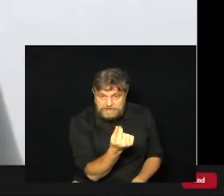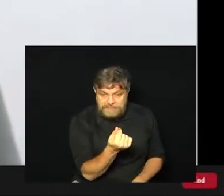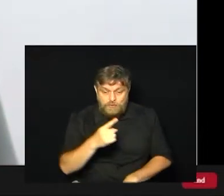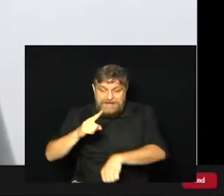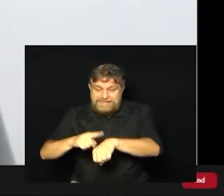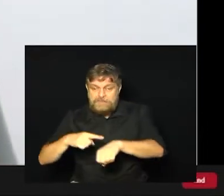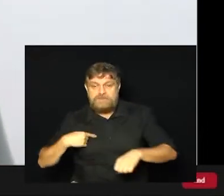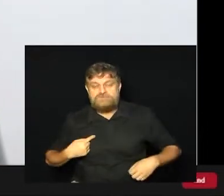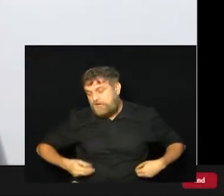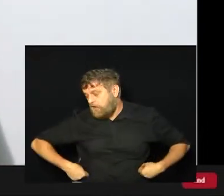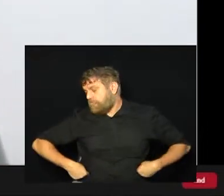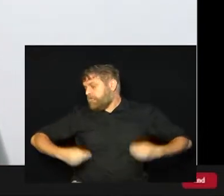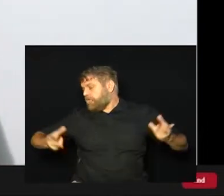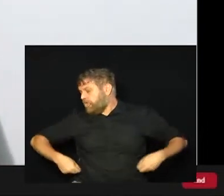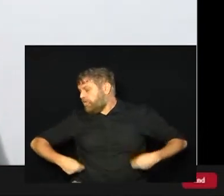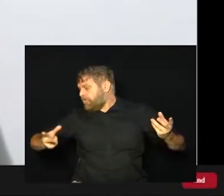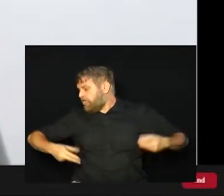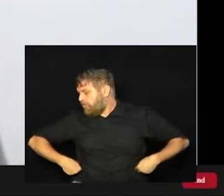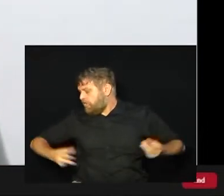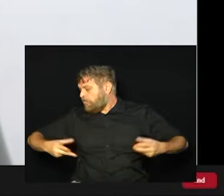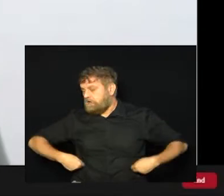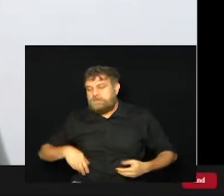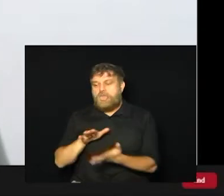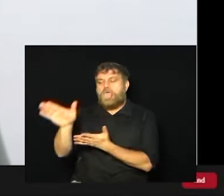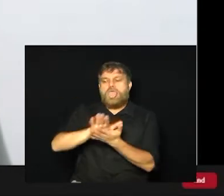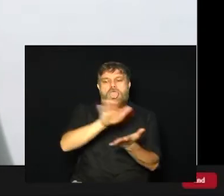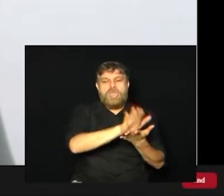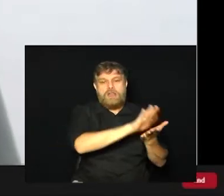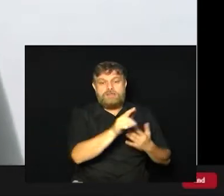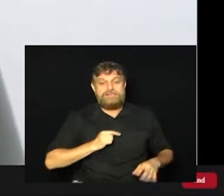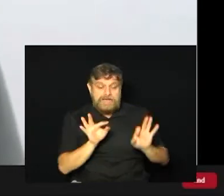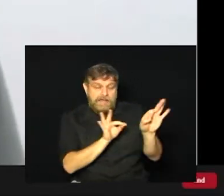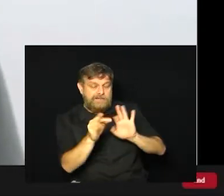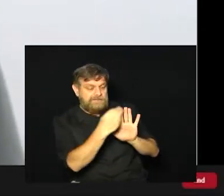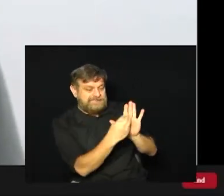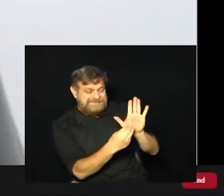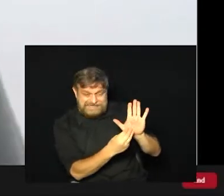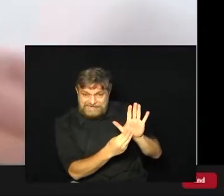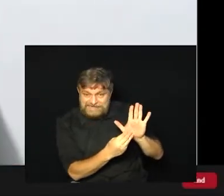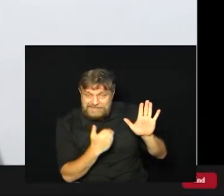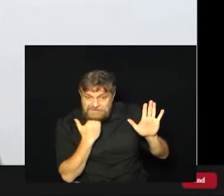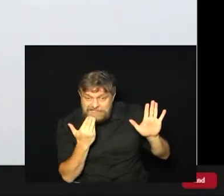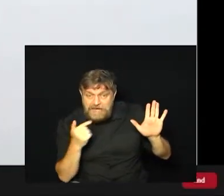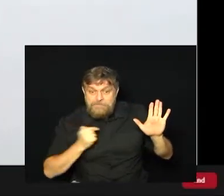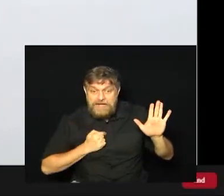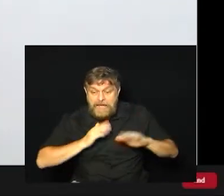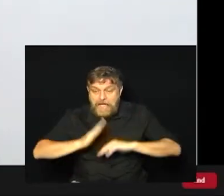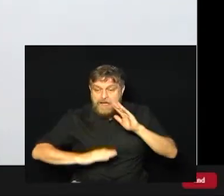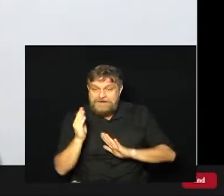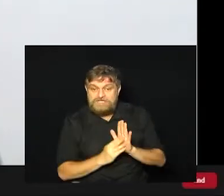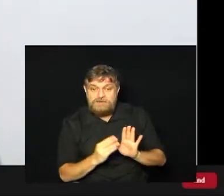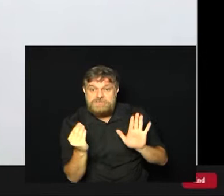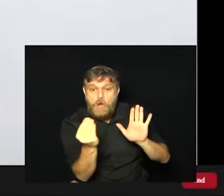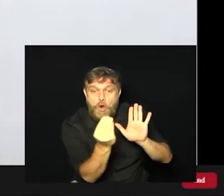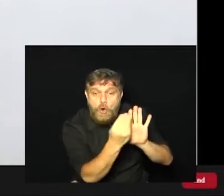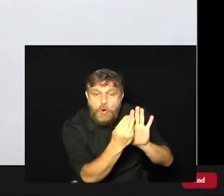gastando tempo e dinheiro loucamente, e aí fala assim, poxa, mas planejar não dá certo. Mas o ato de planejar não é só colocar coisas